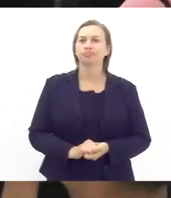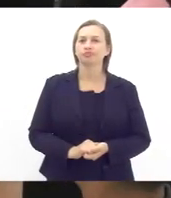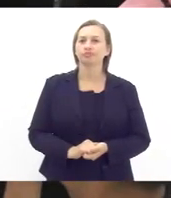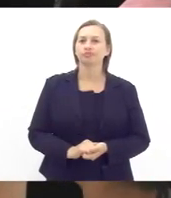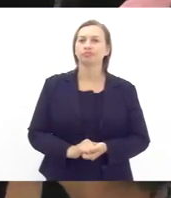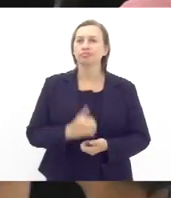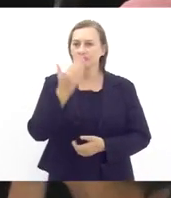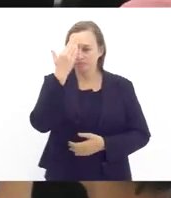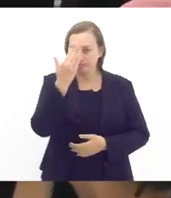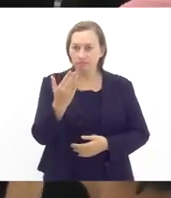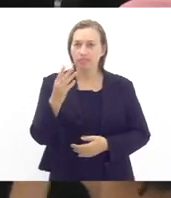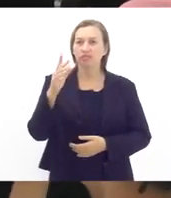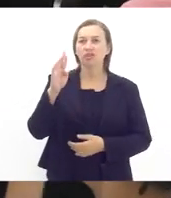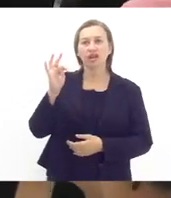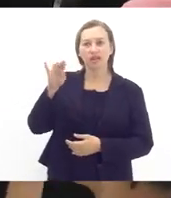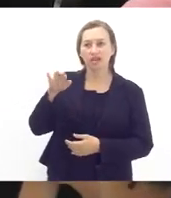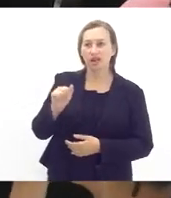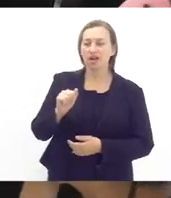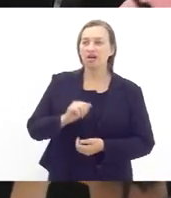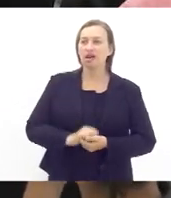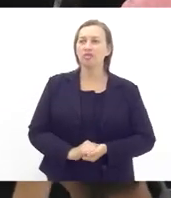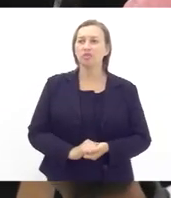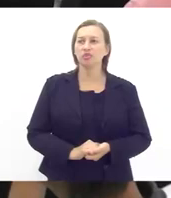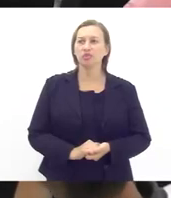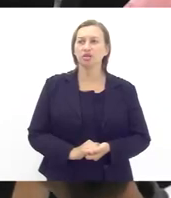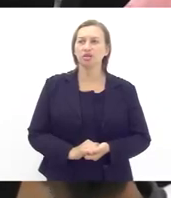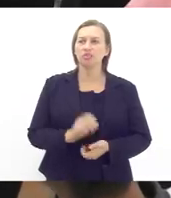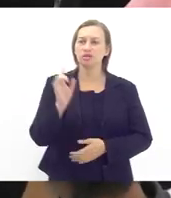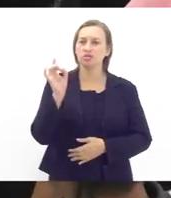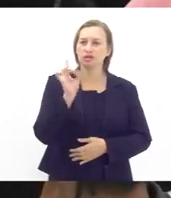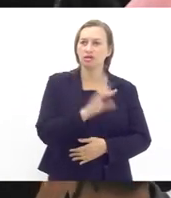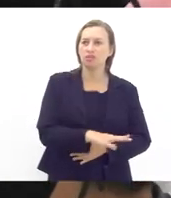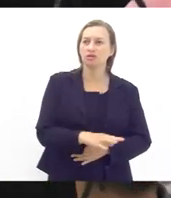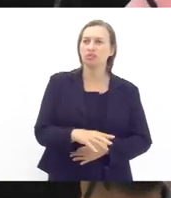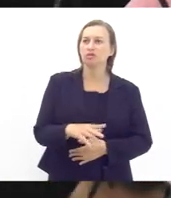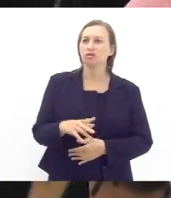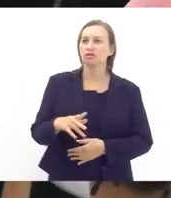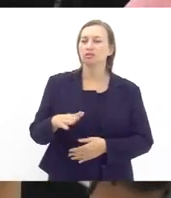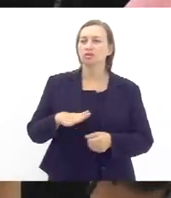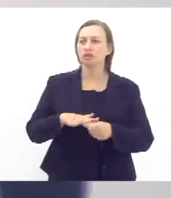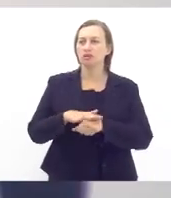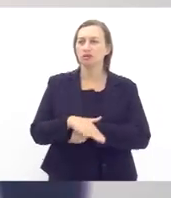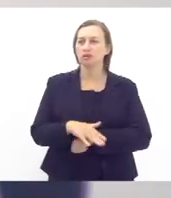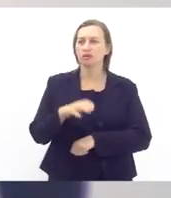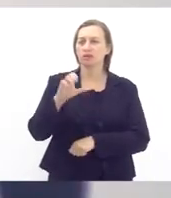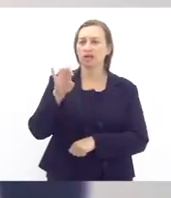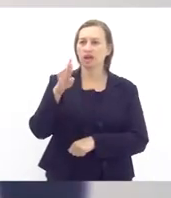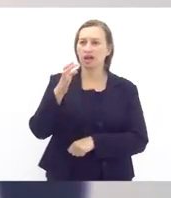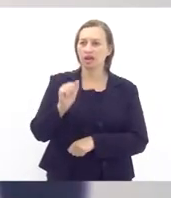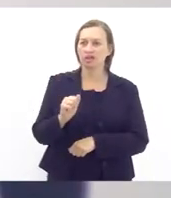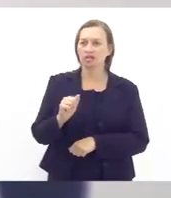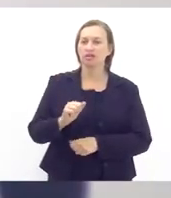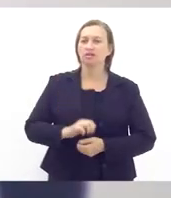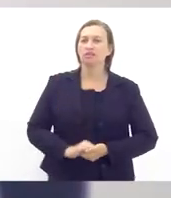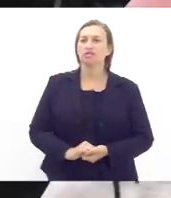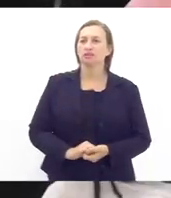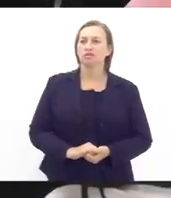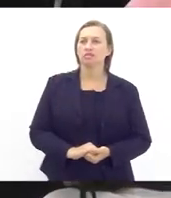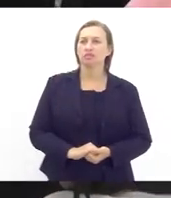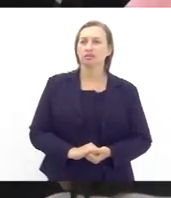Obrigado Renata vou passar aqui para a última saudação da noite que ficou para a Clara de Deus